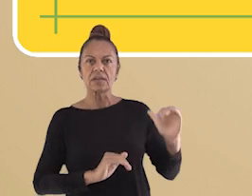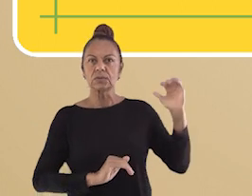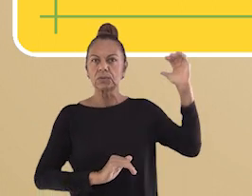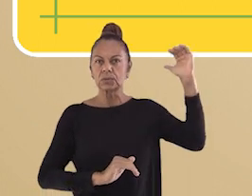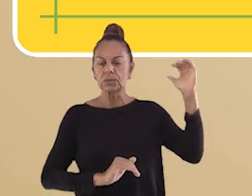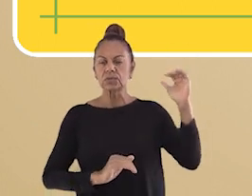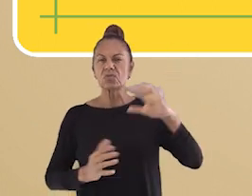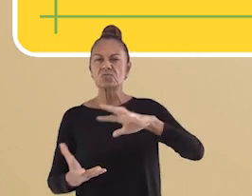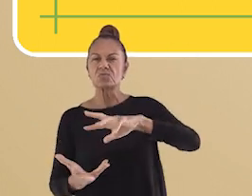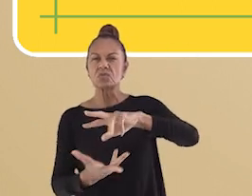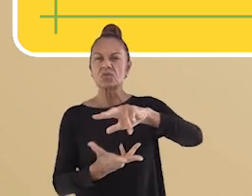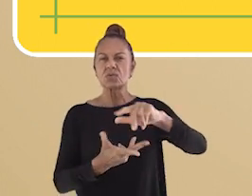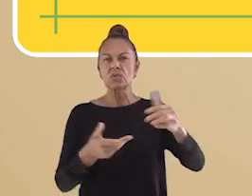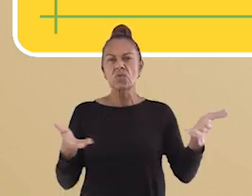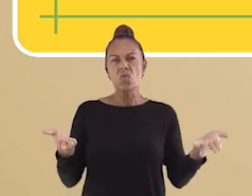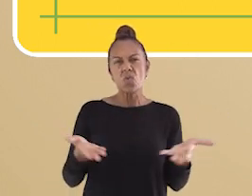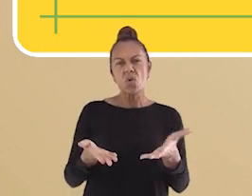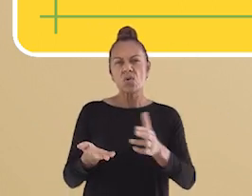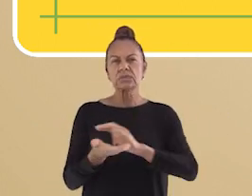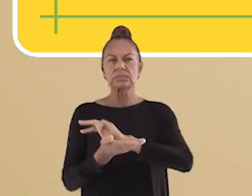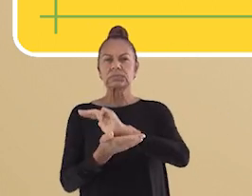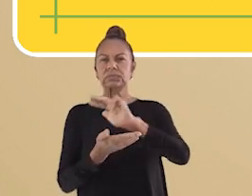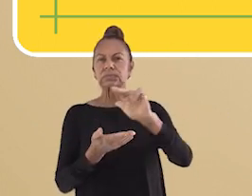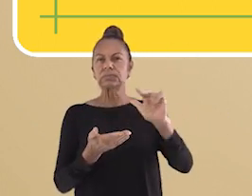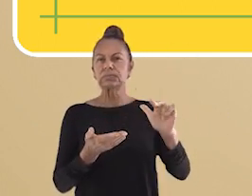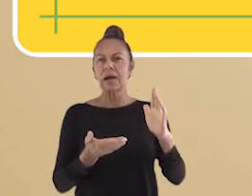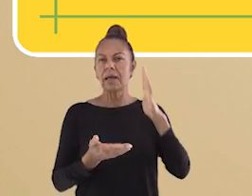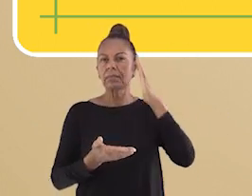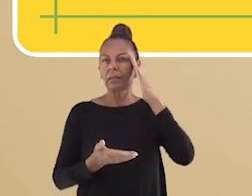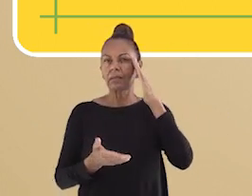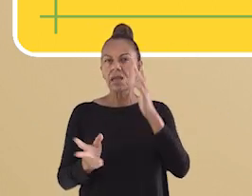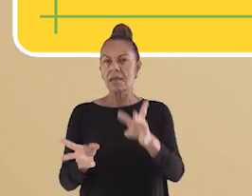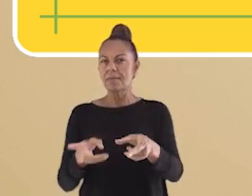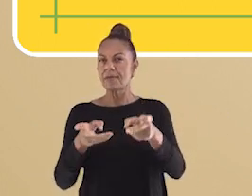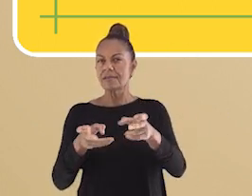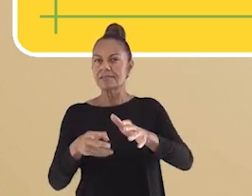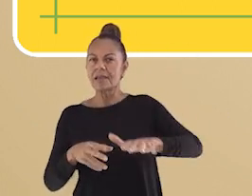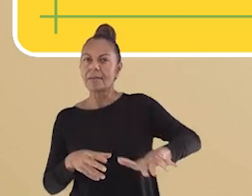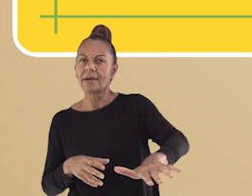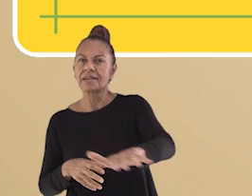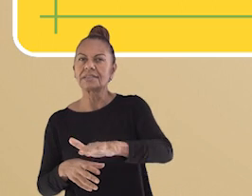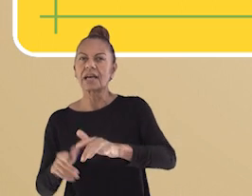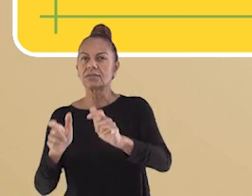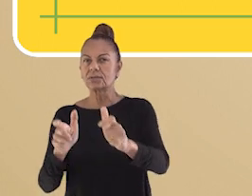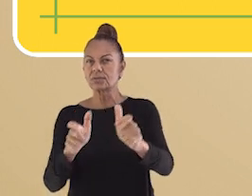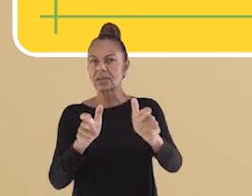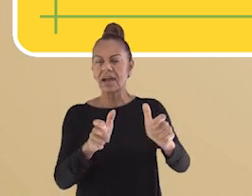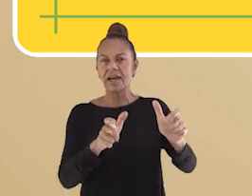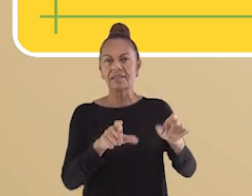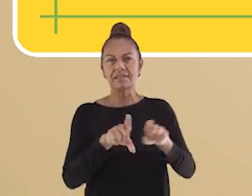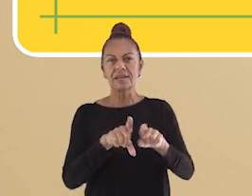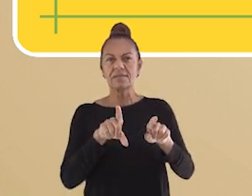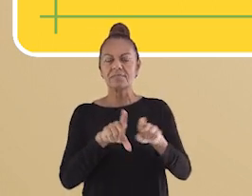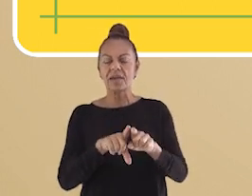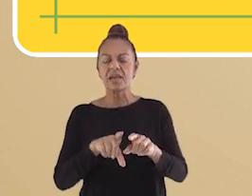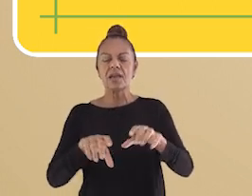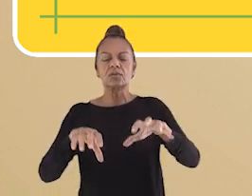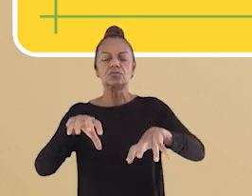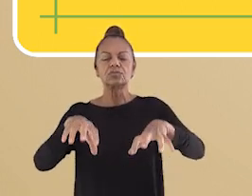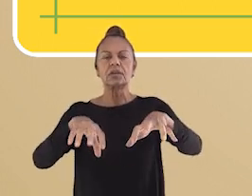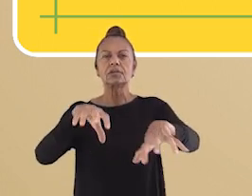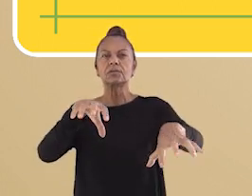sua diversidade, favorecendo a compreensão de como as paisagens, os lugares e os territórios se